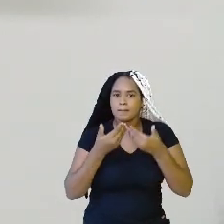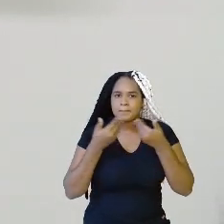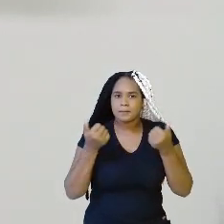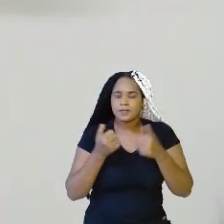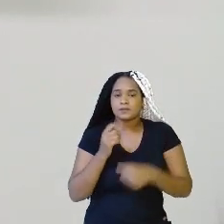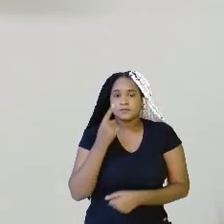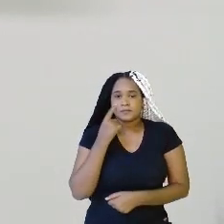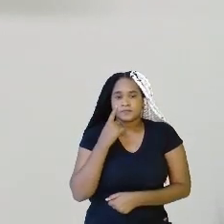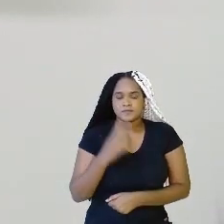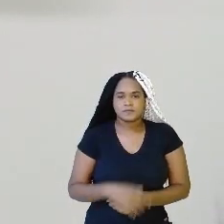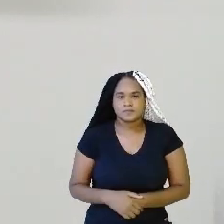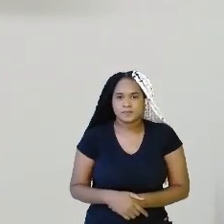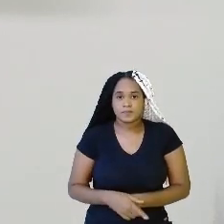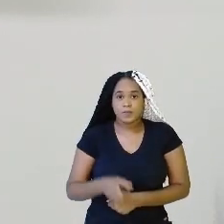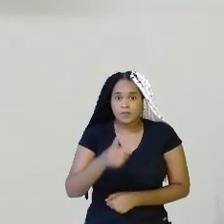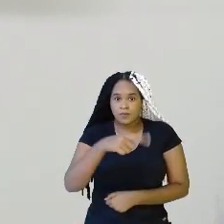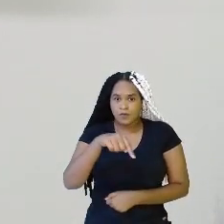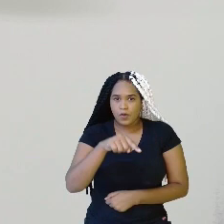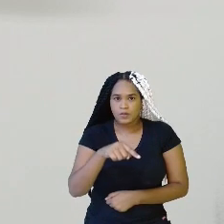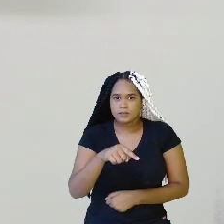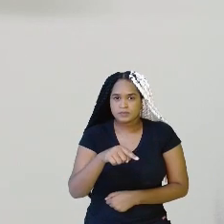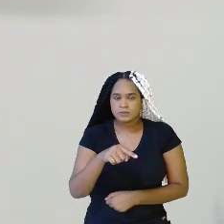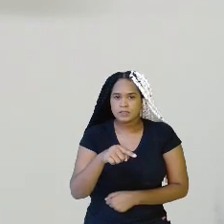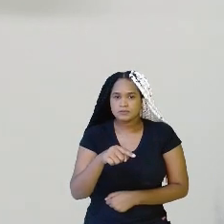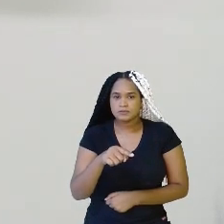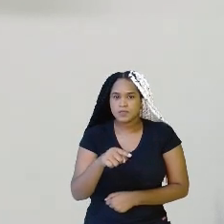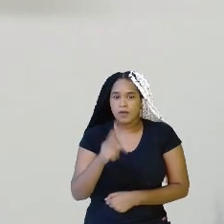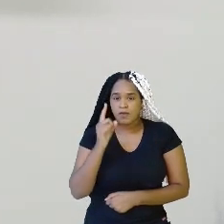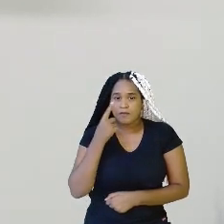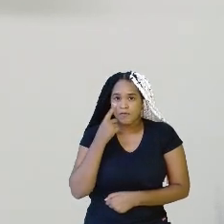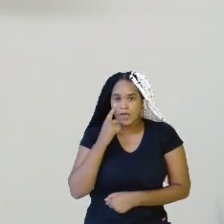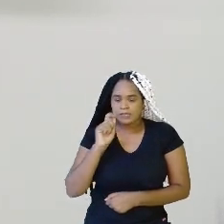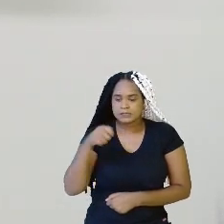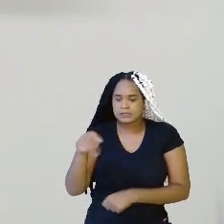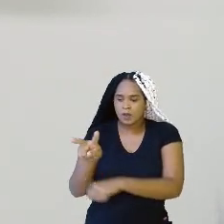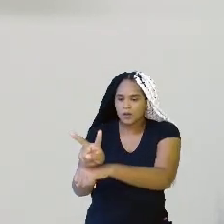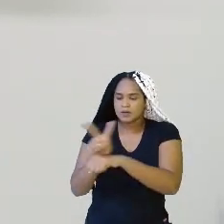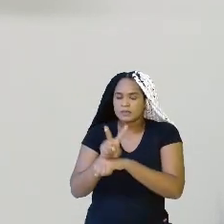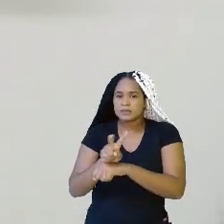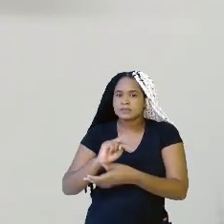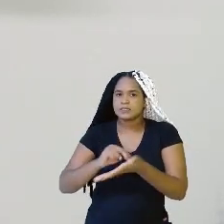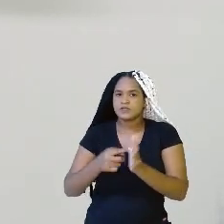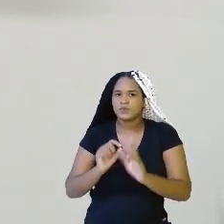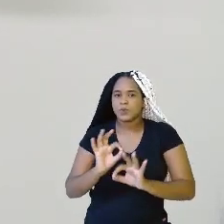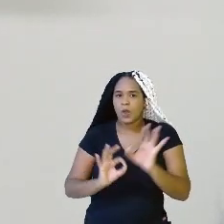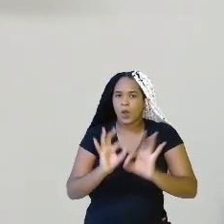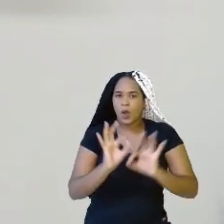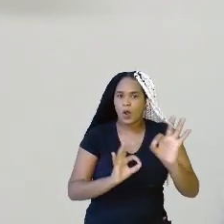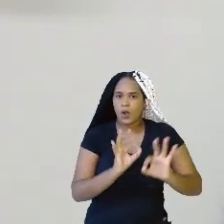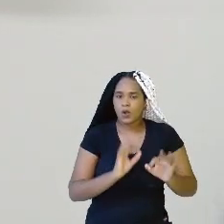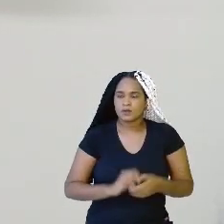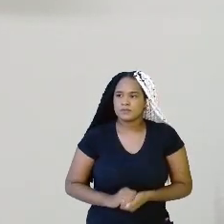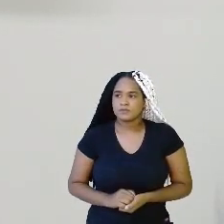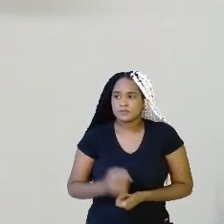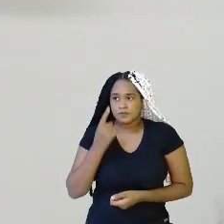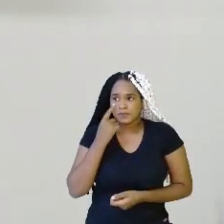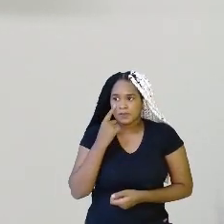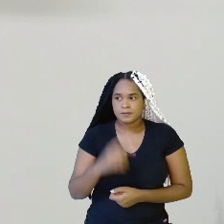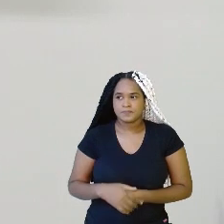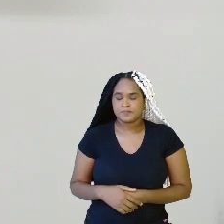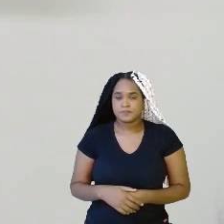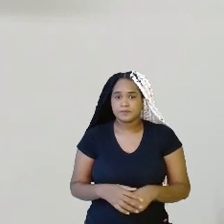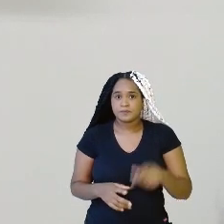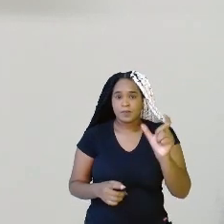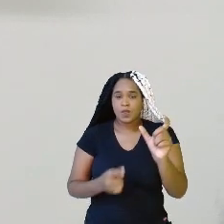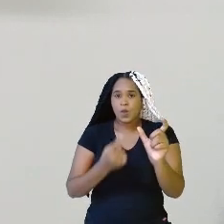Quando você escutar em emprestado, na verdade é uma redistribuição. Onde eu vou pegar R$1 daqui,